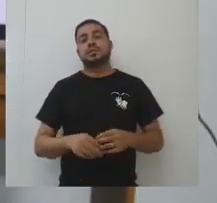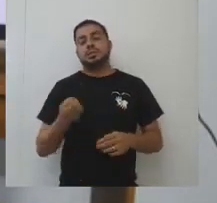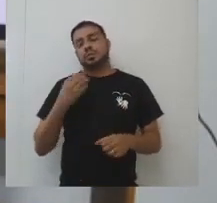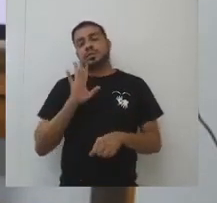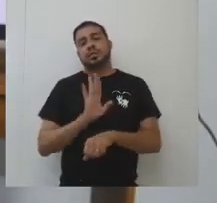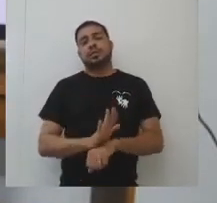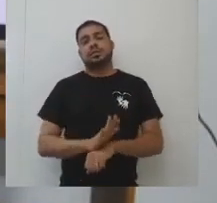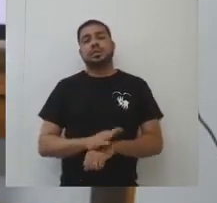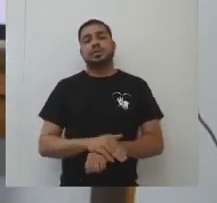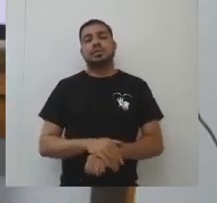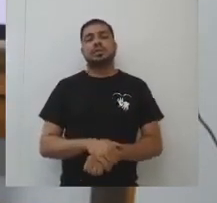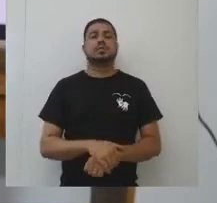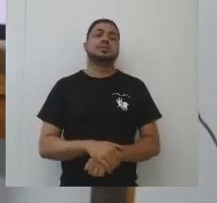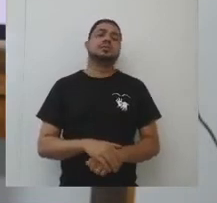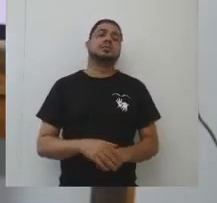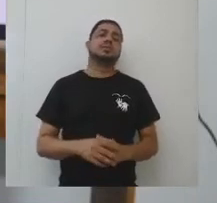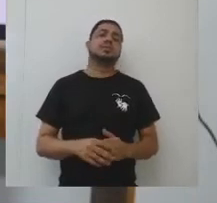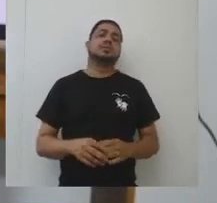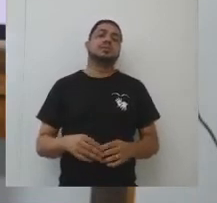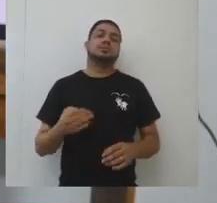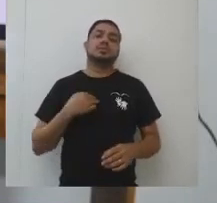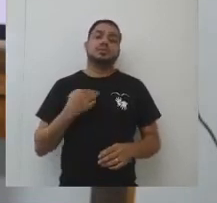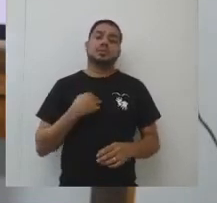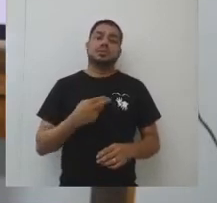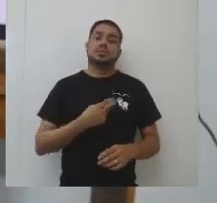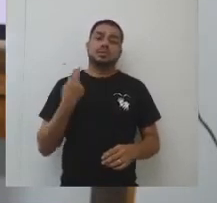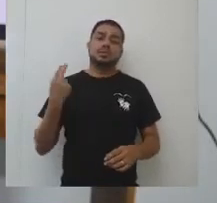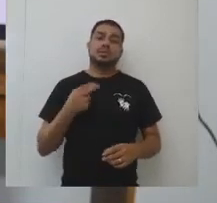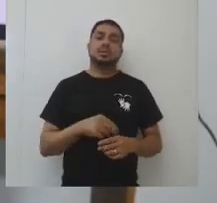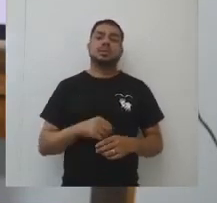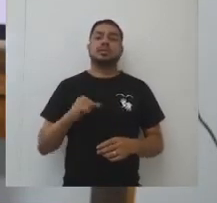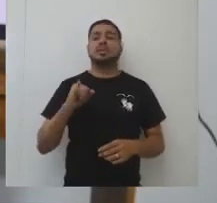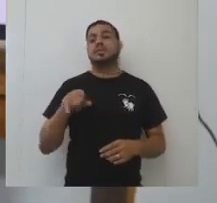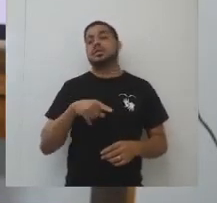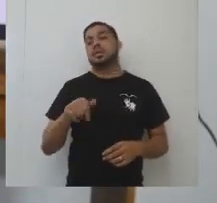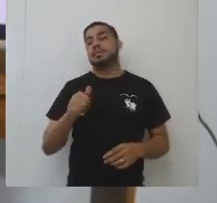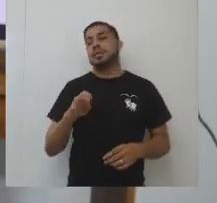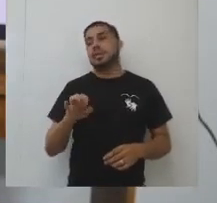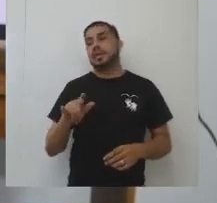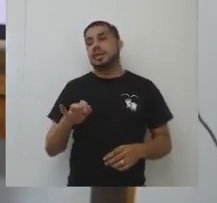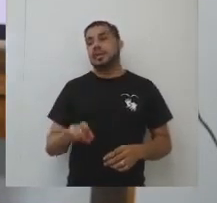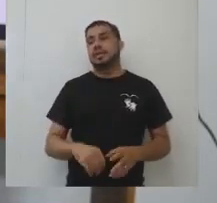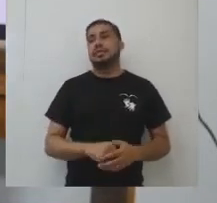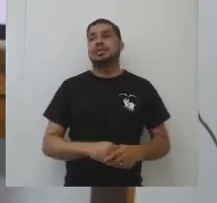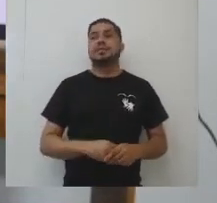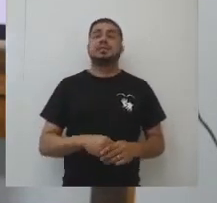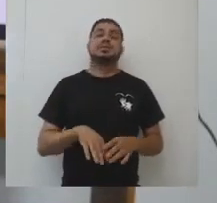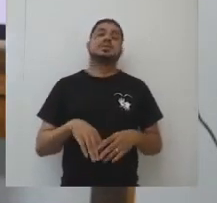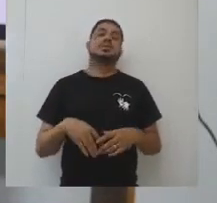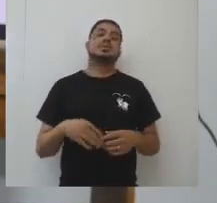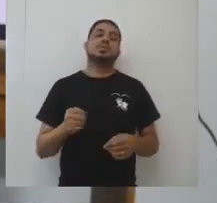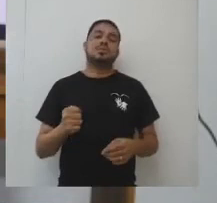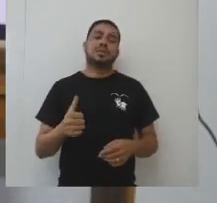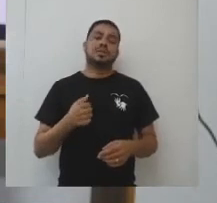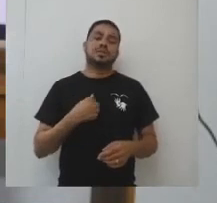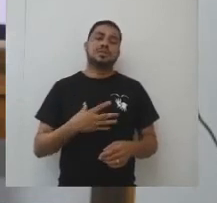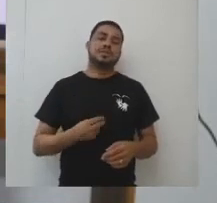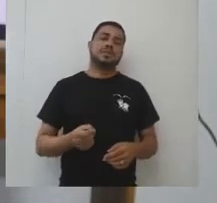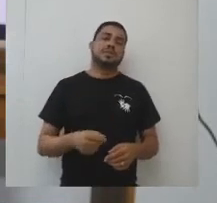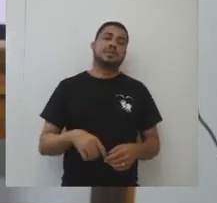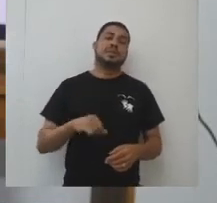tarde, professor. Eu me chamo Isabelle Carla. Quase o nome da minha filha. Minha